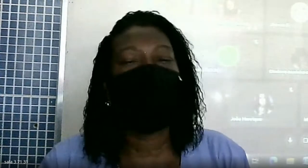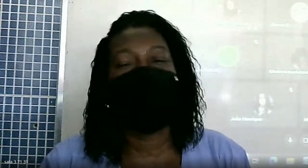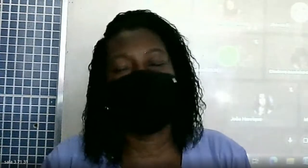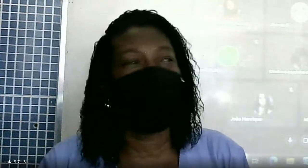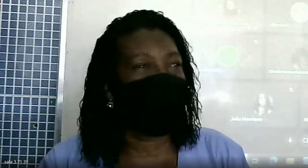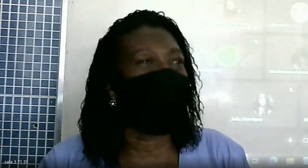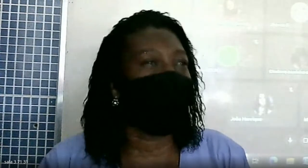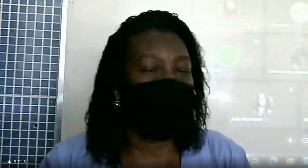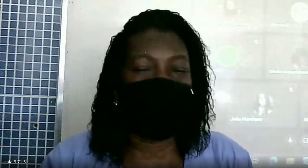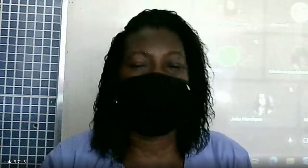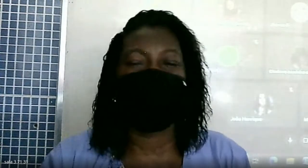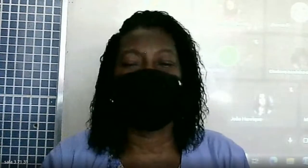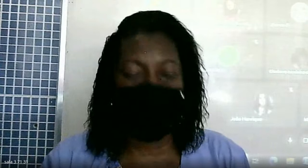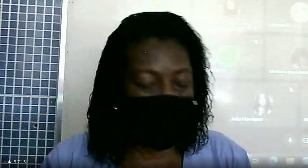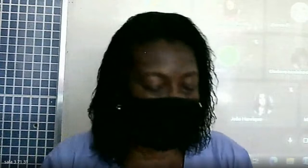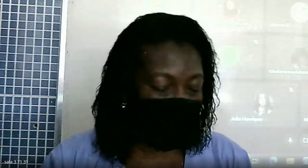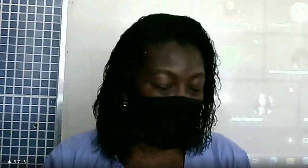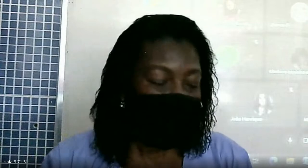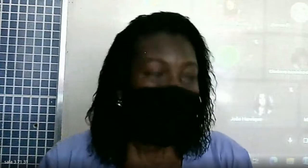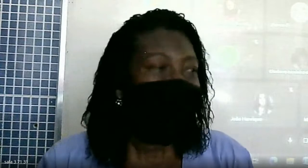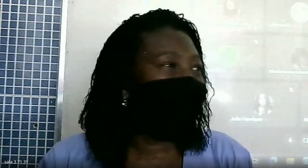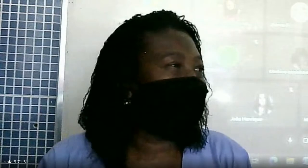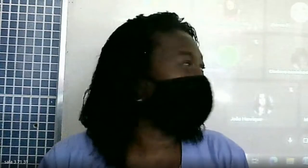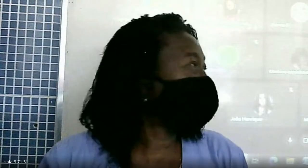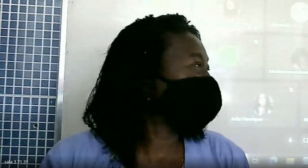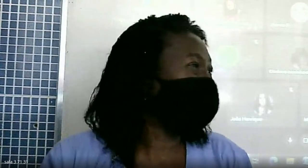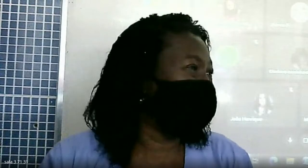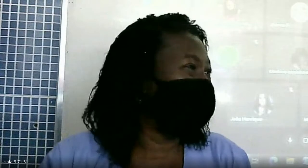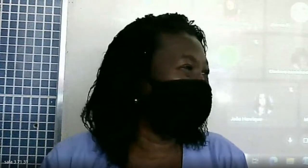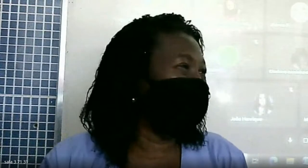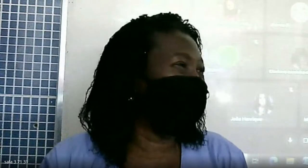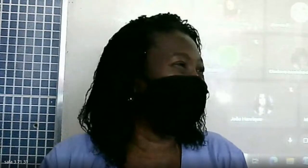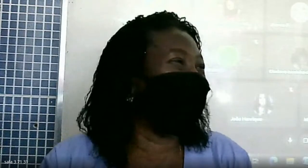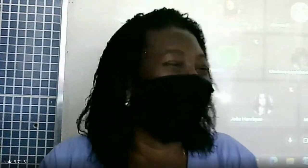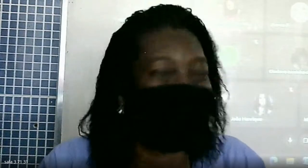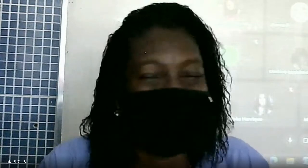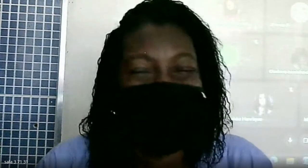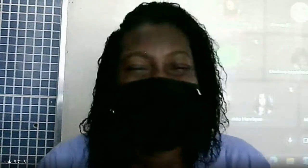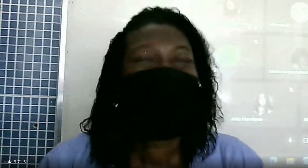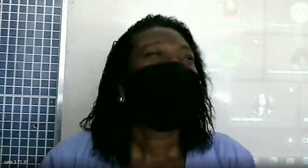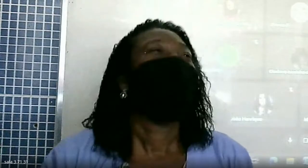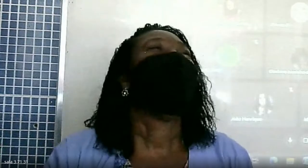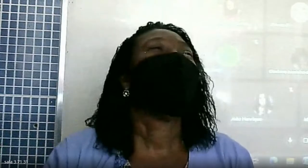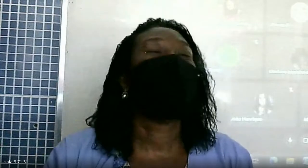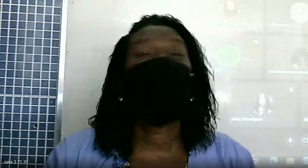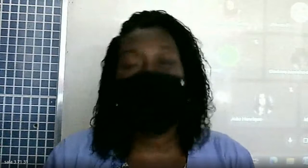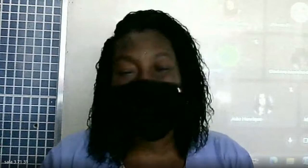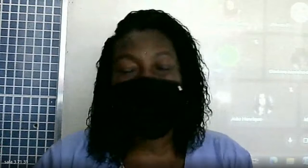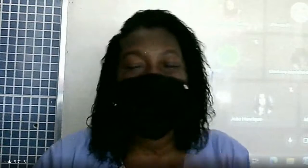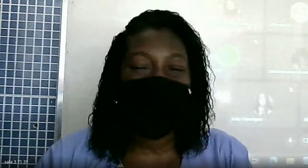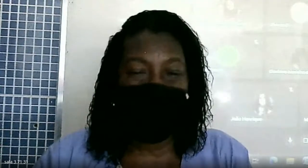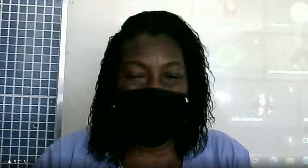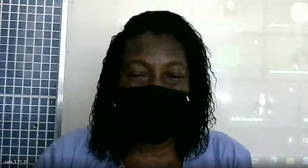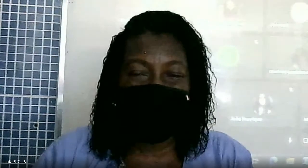Não, eu vou ver qualquer hora dessa o seu passinho. Aí o que acontece? É, e